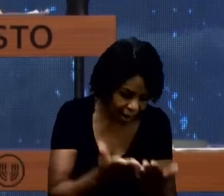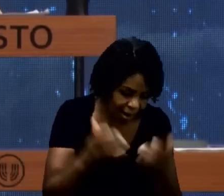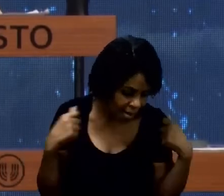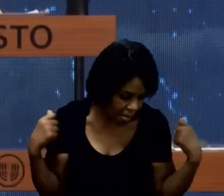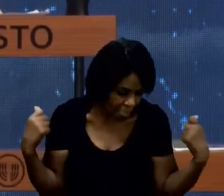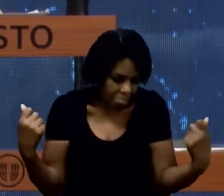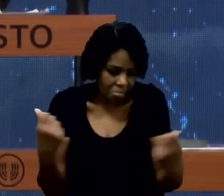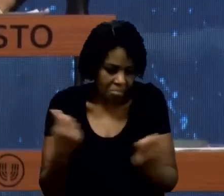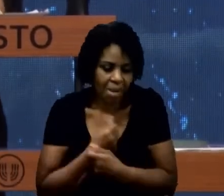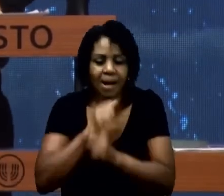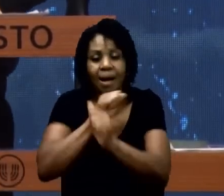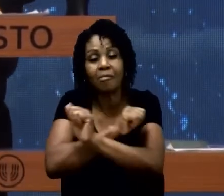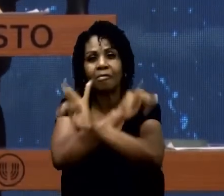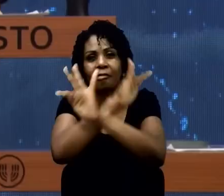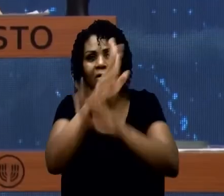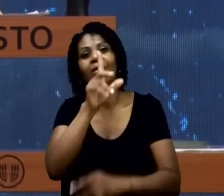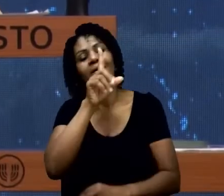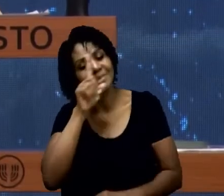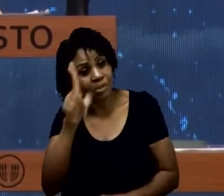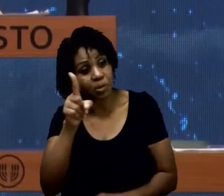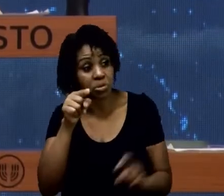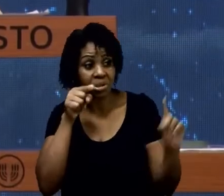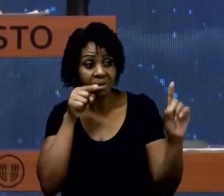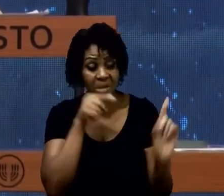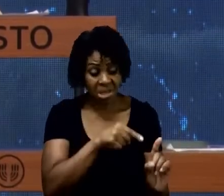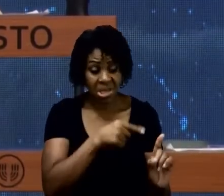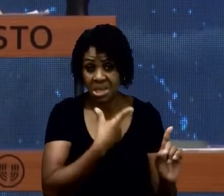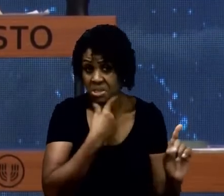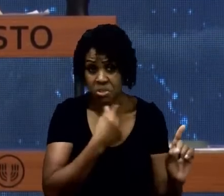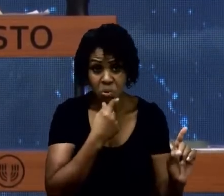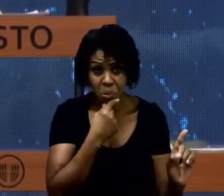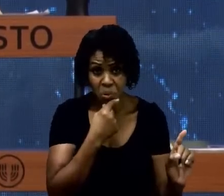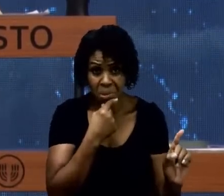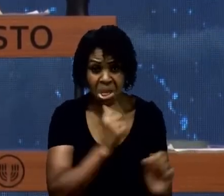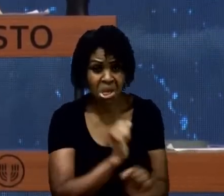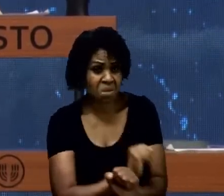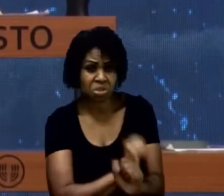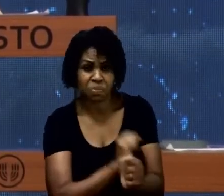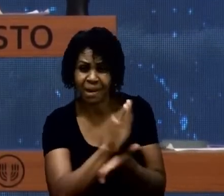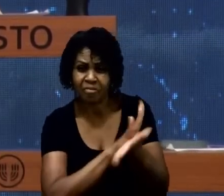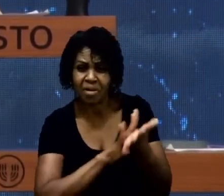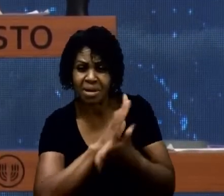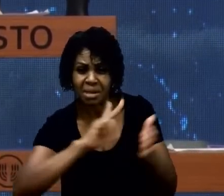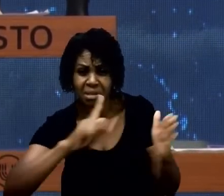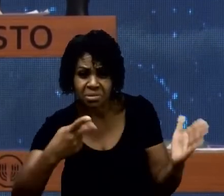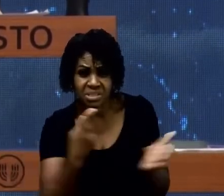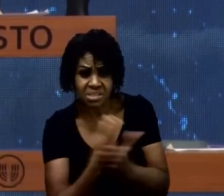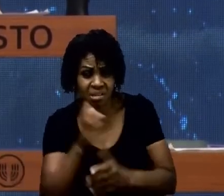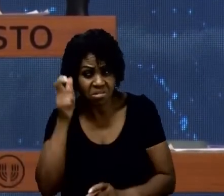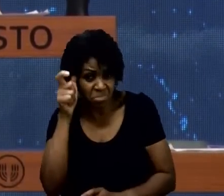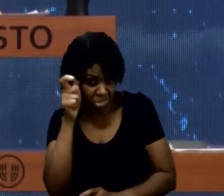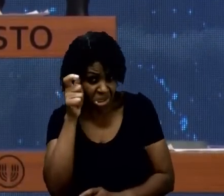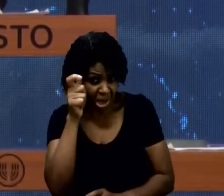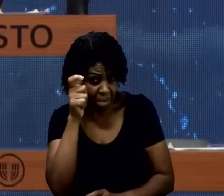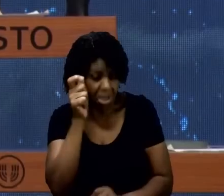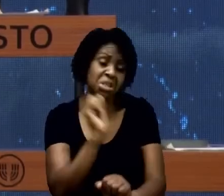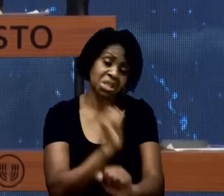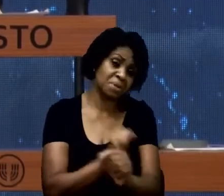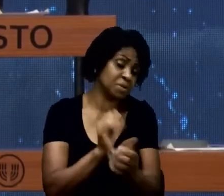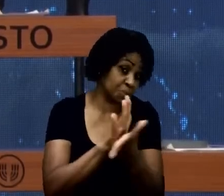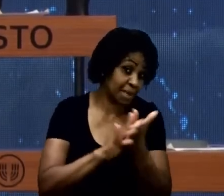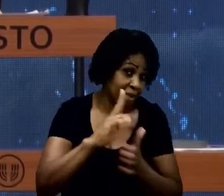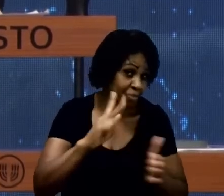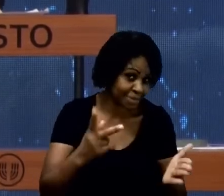roupa de glória. Então esse homem, ele não esperava nada acontecer. E nem os demônios esperavam acontecer. Mas